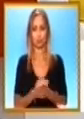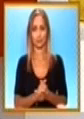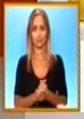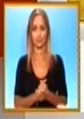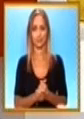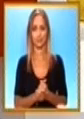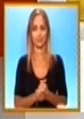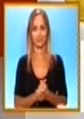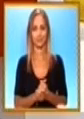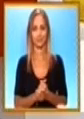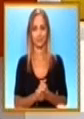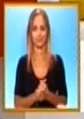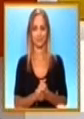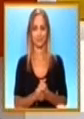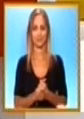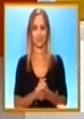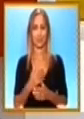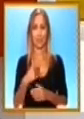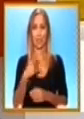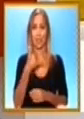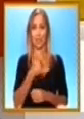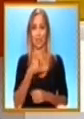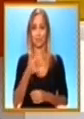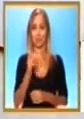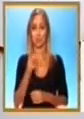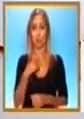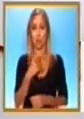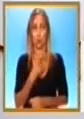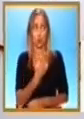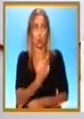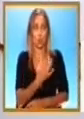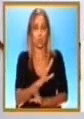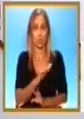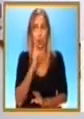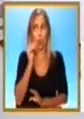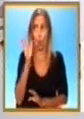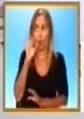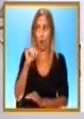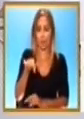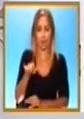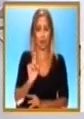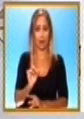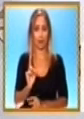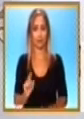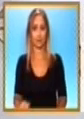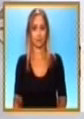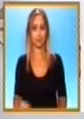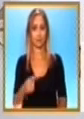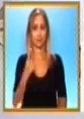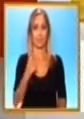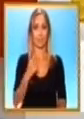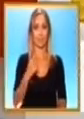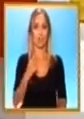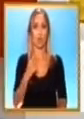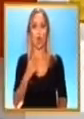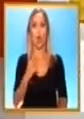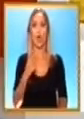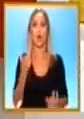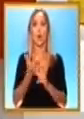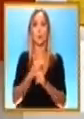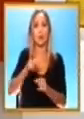maluca. Há 22 anos que estou sozinha. Abençoada. Alguém tinha que comprar um Black and Deck?